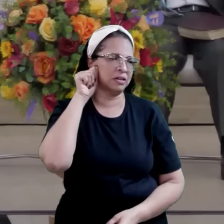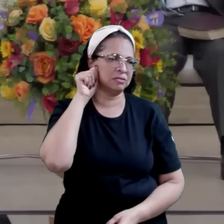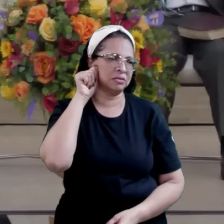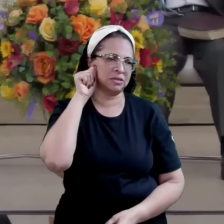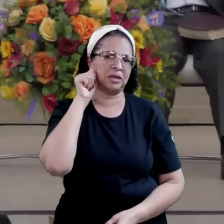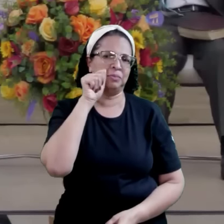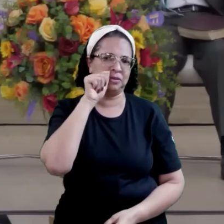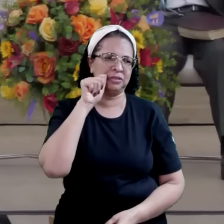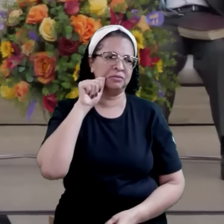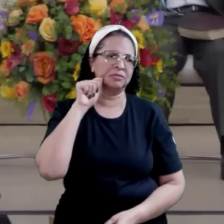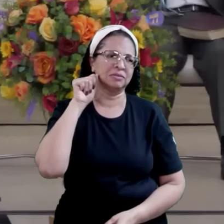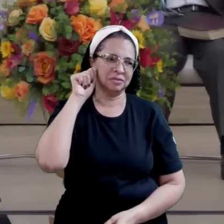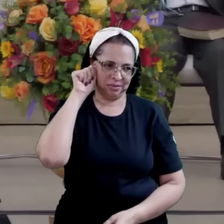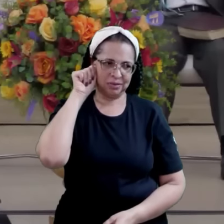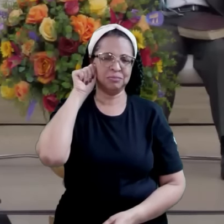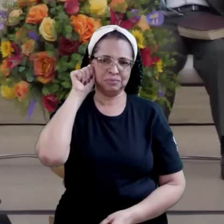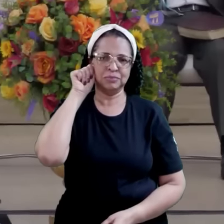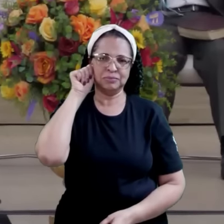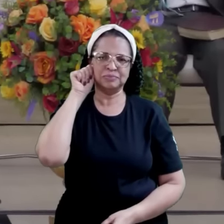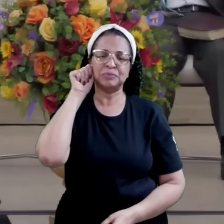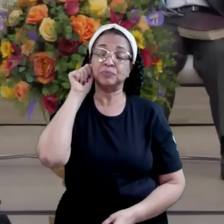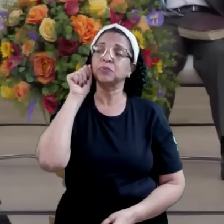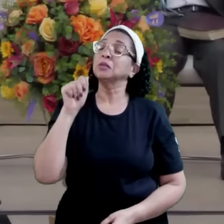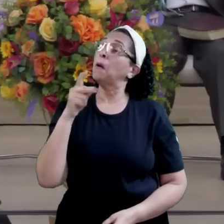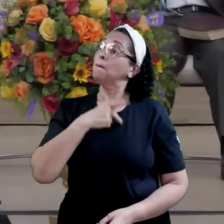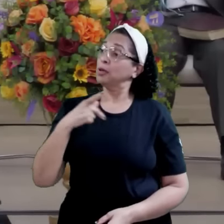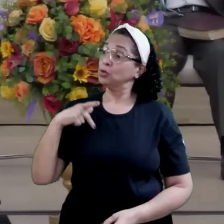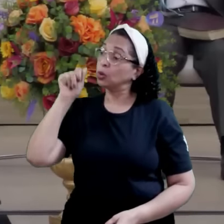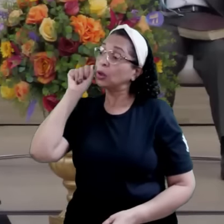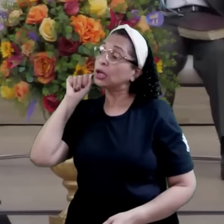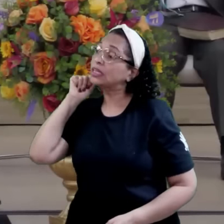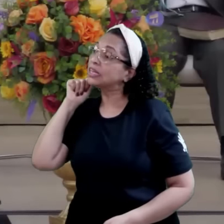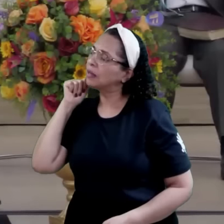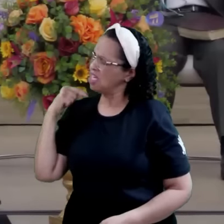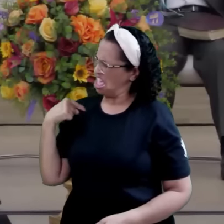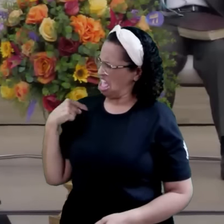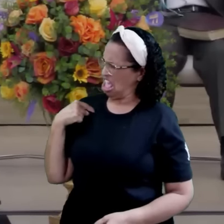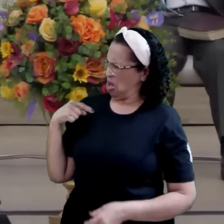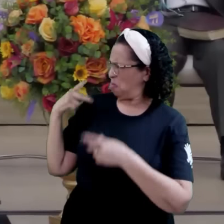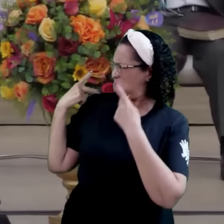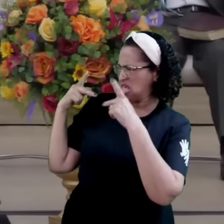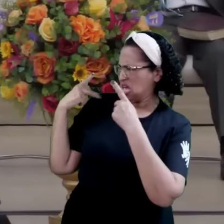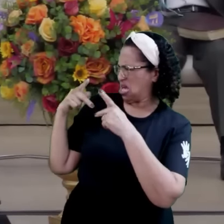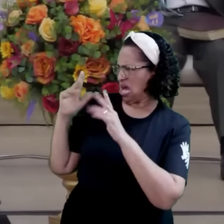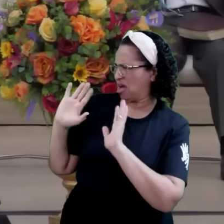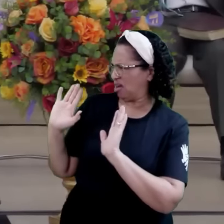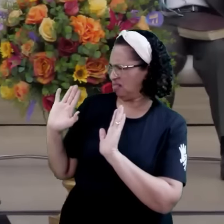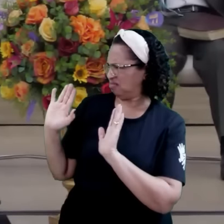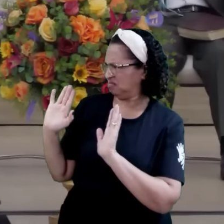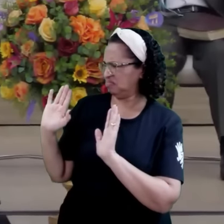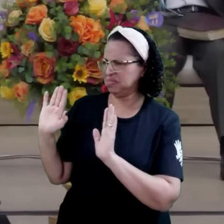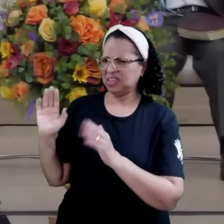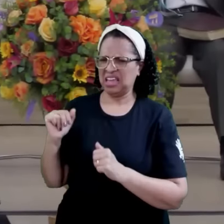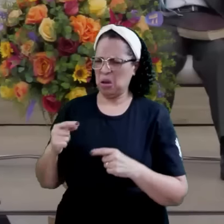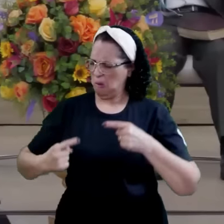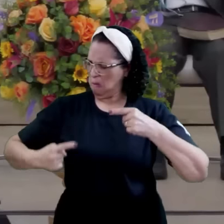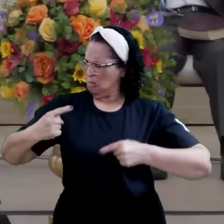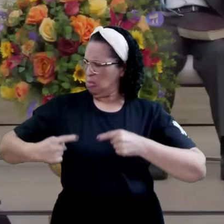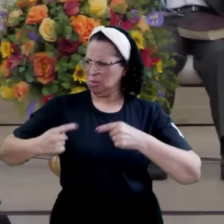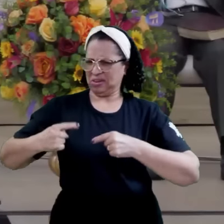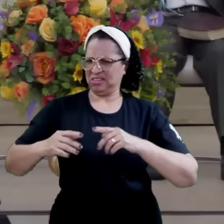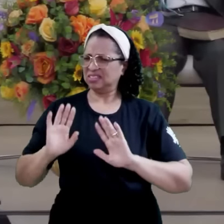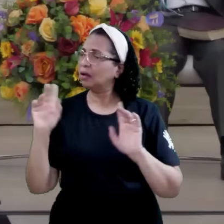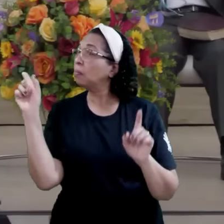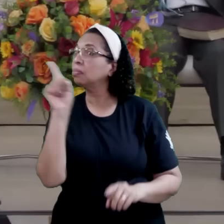diferente eu não vim aqui porque eu vim pregar eu não vim aqui para bater cartão eu não vim aqui fazer política da boa vizinhança Eu